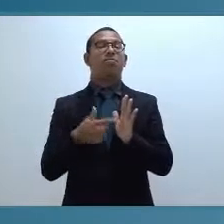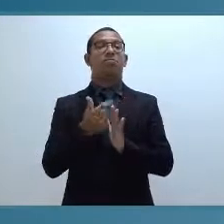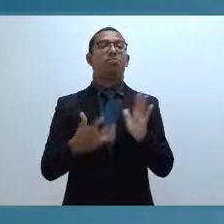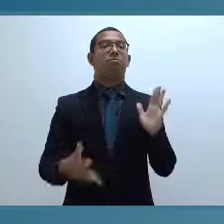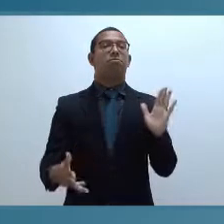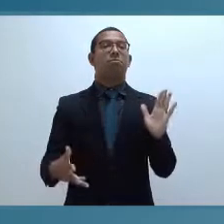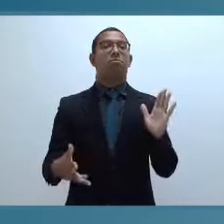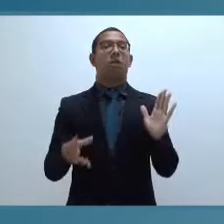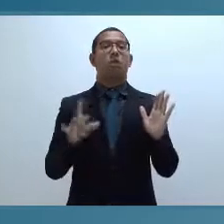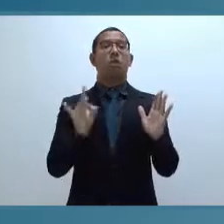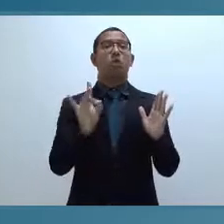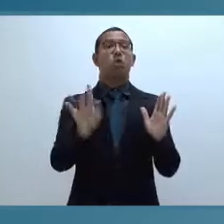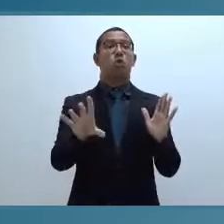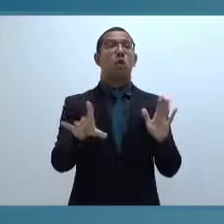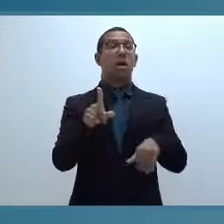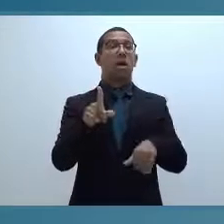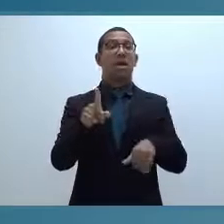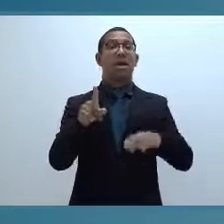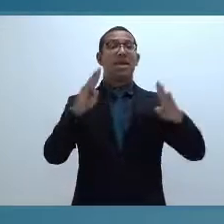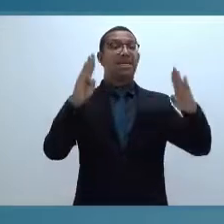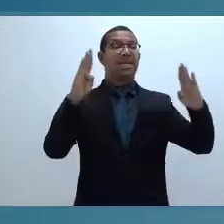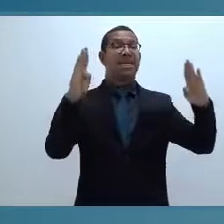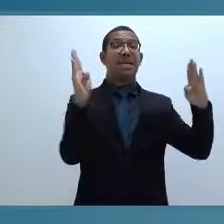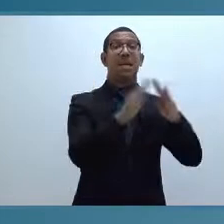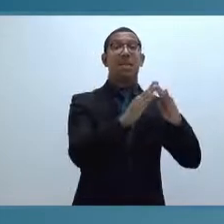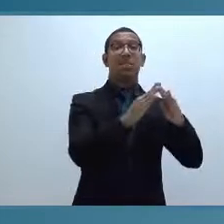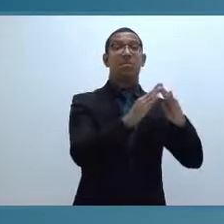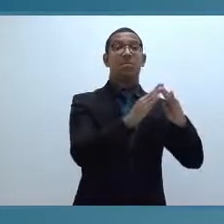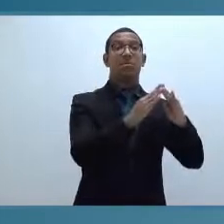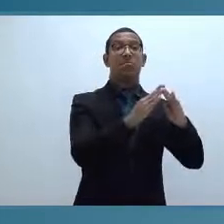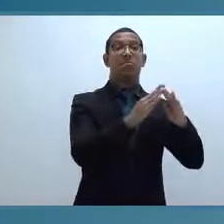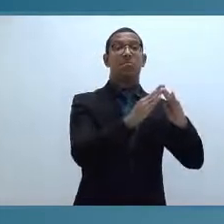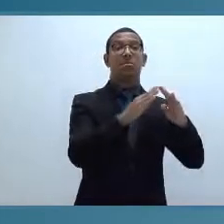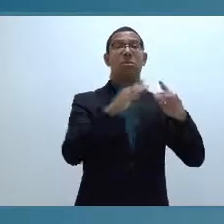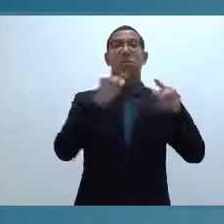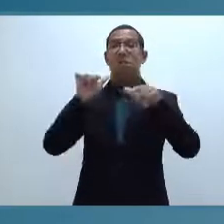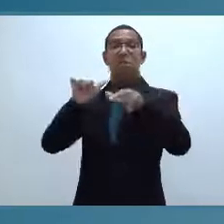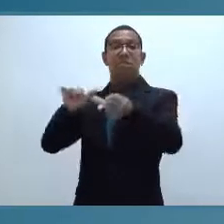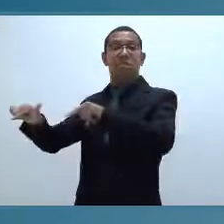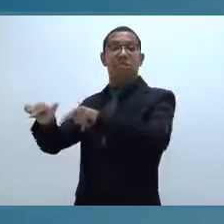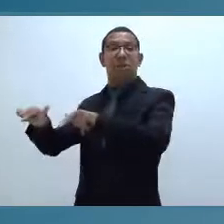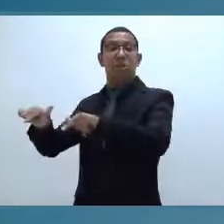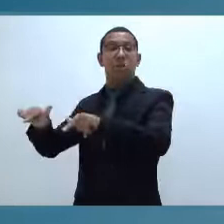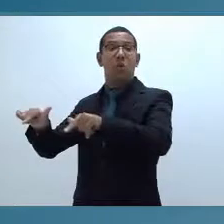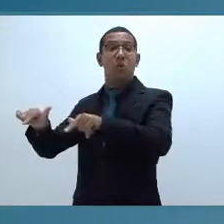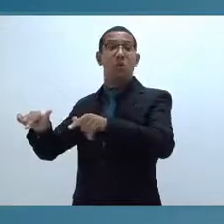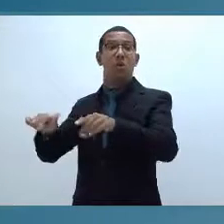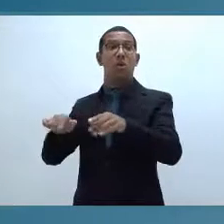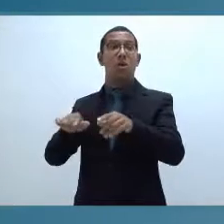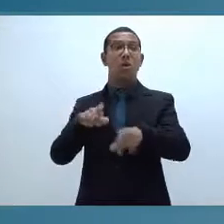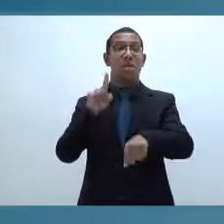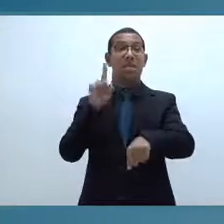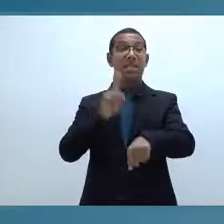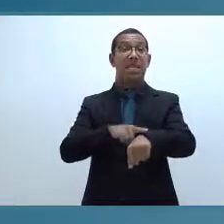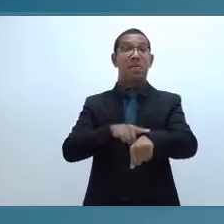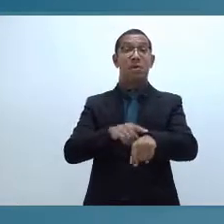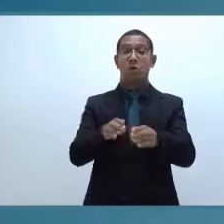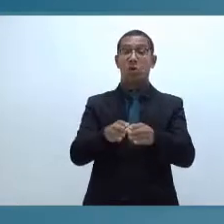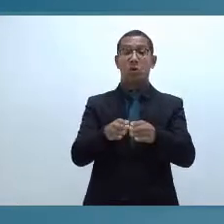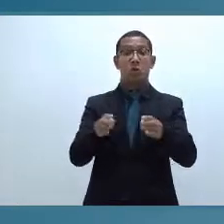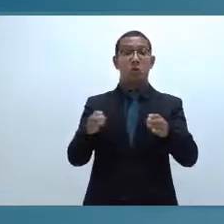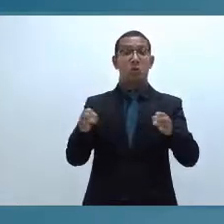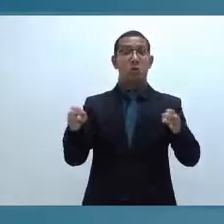da distância, da resistência. Ela não trata de luz. Então, seria bom de ver onde estão as outras